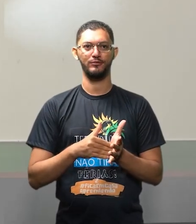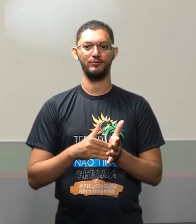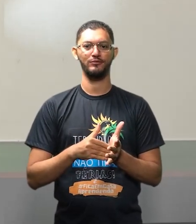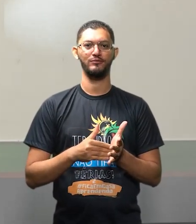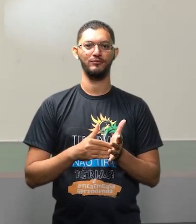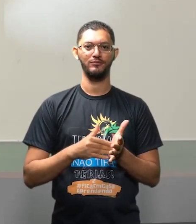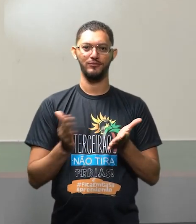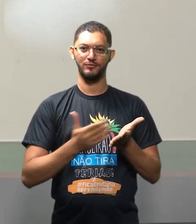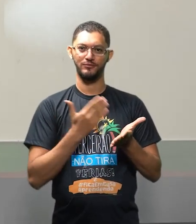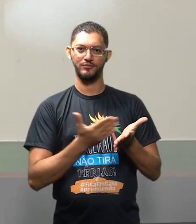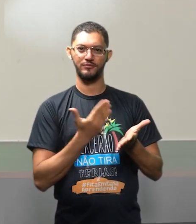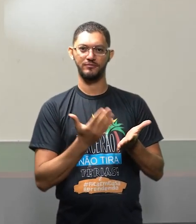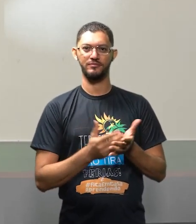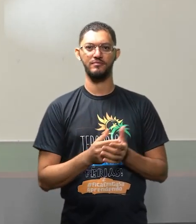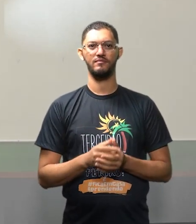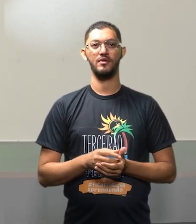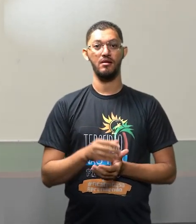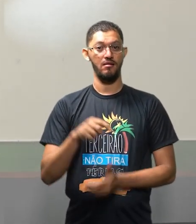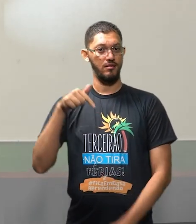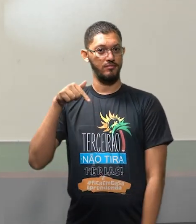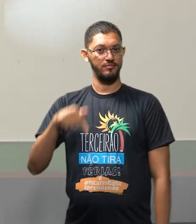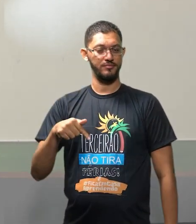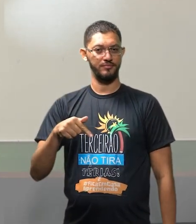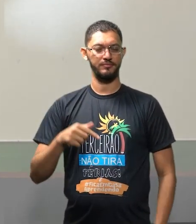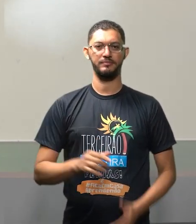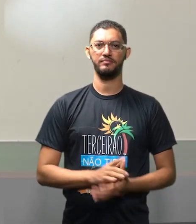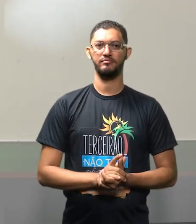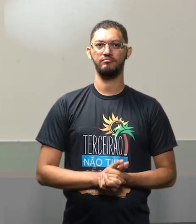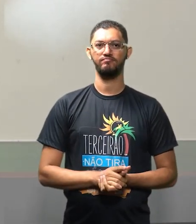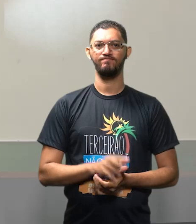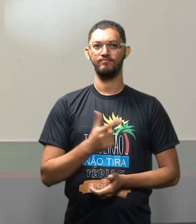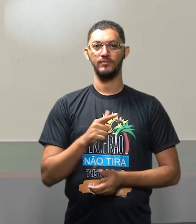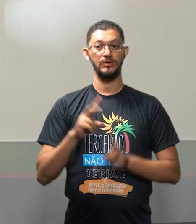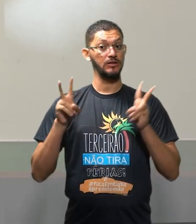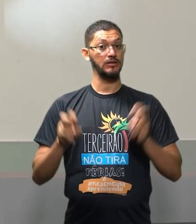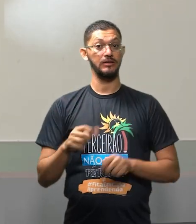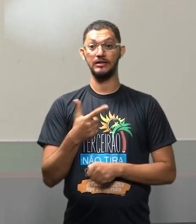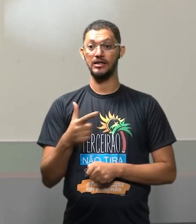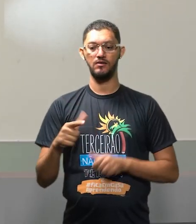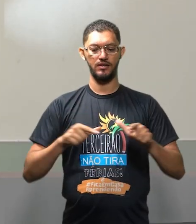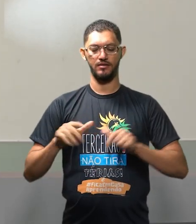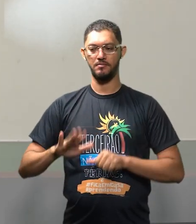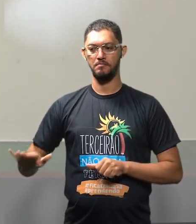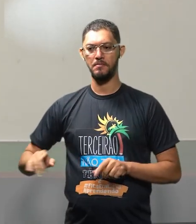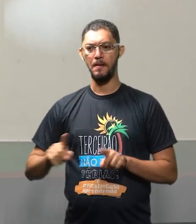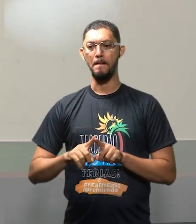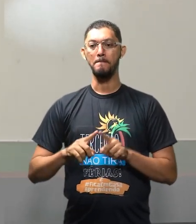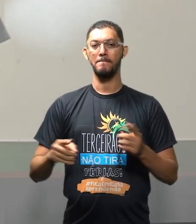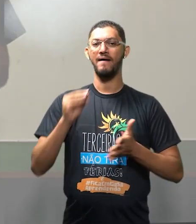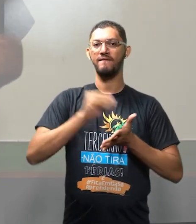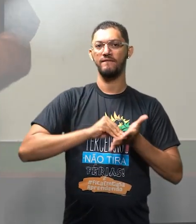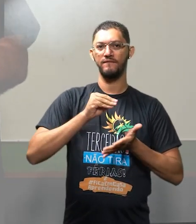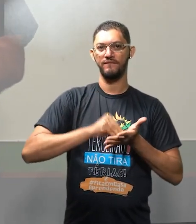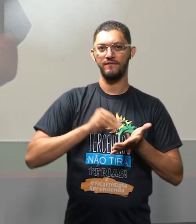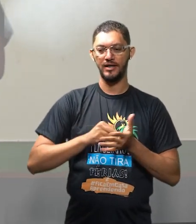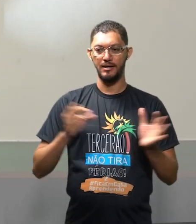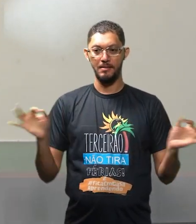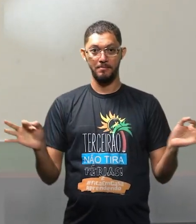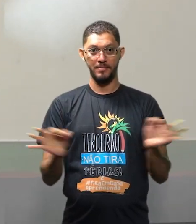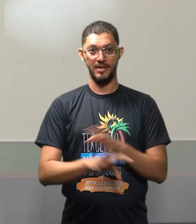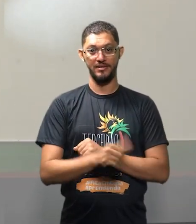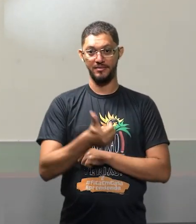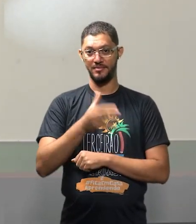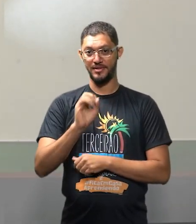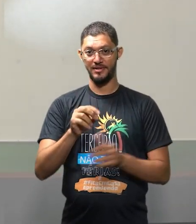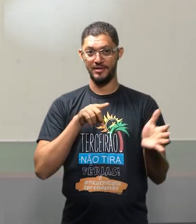nosso material, a questão de número 7, que o tema não é trabalho infantil, mas é que está faltando para fecharmos as